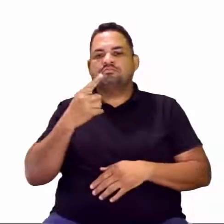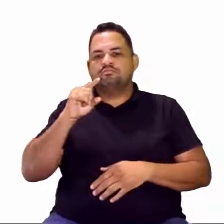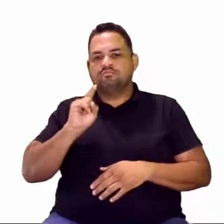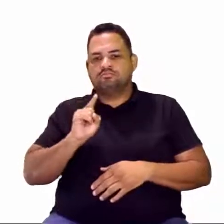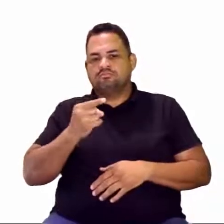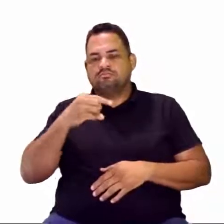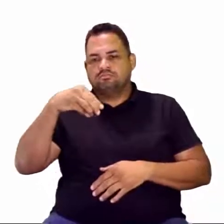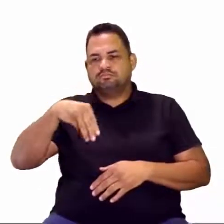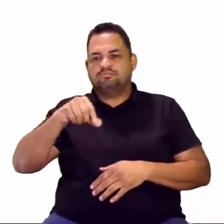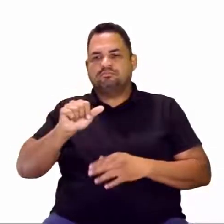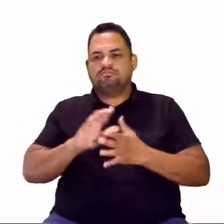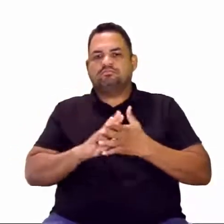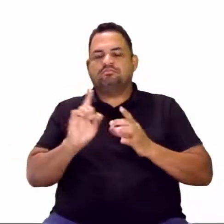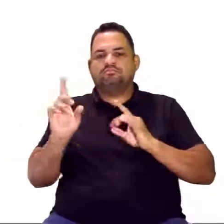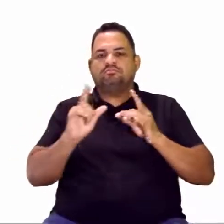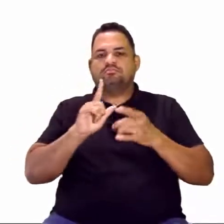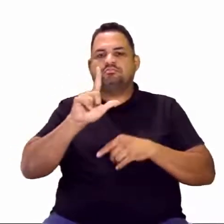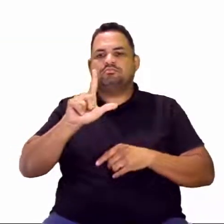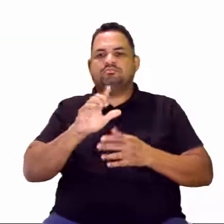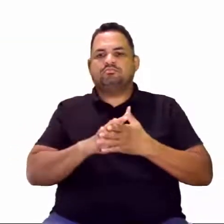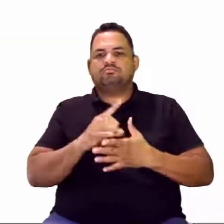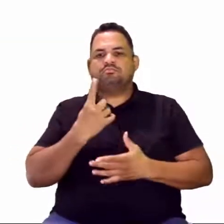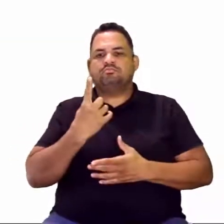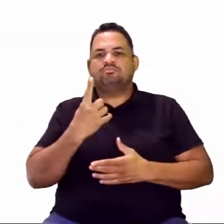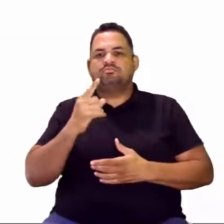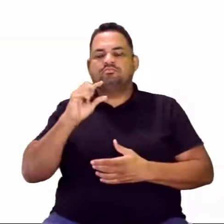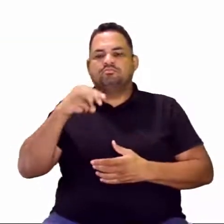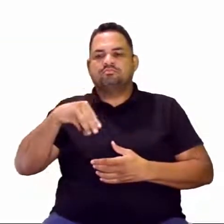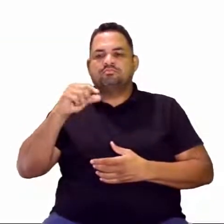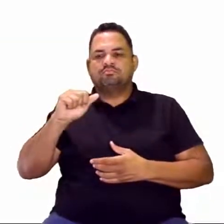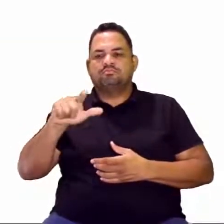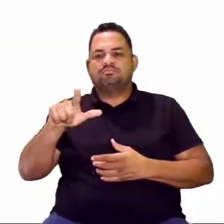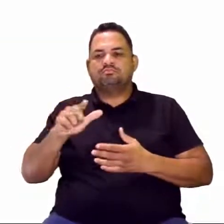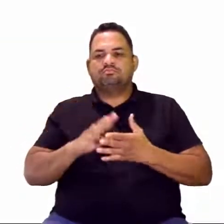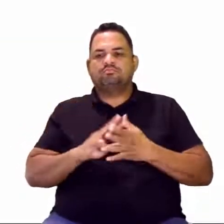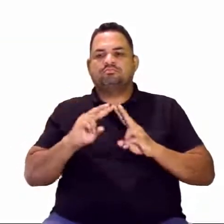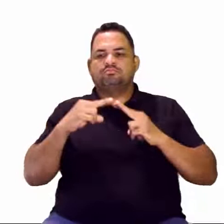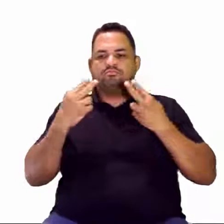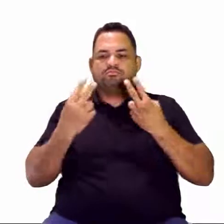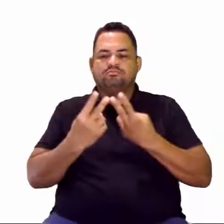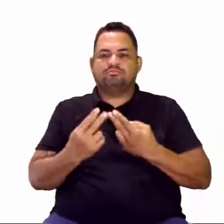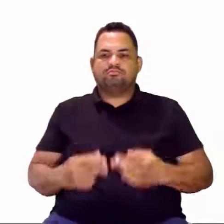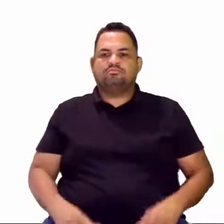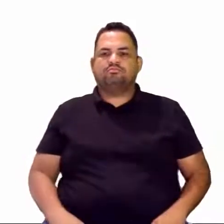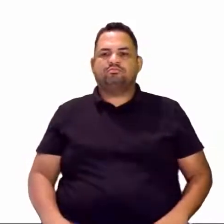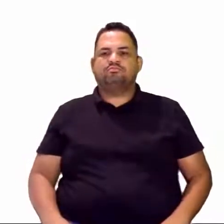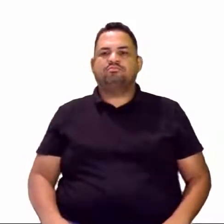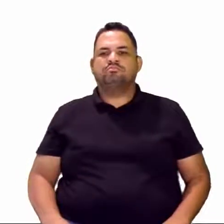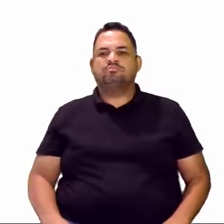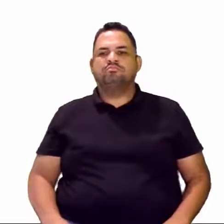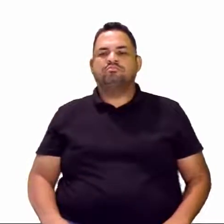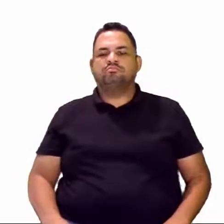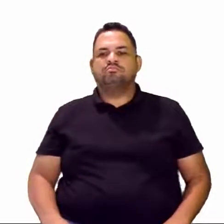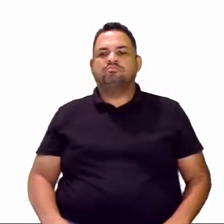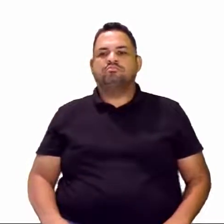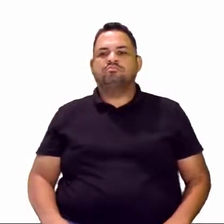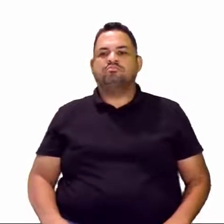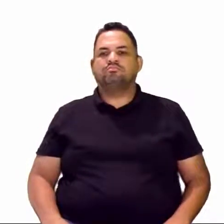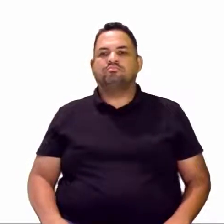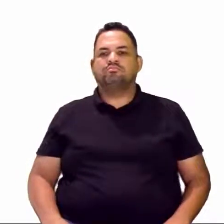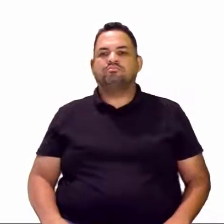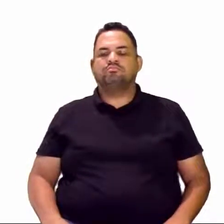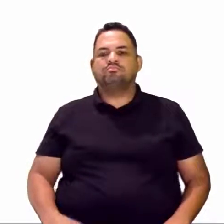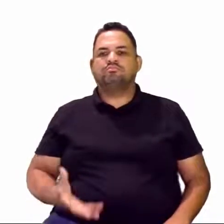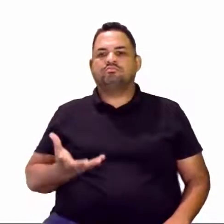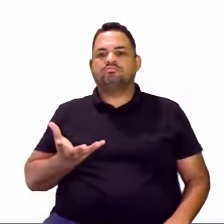porque para cada litro existe 1000 mililitros de volume e assim sucessivamente. E